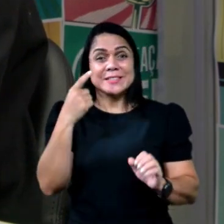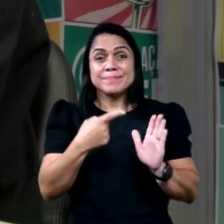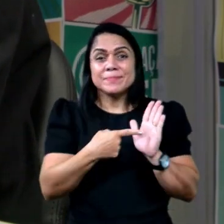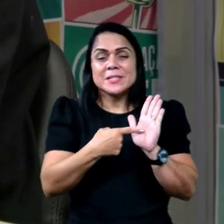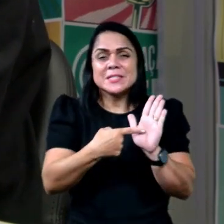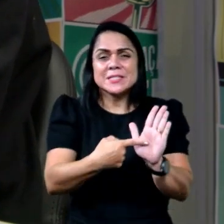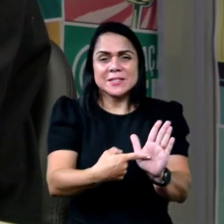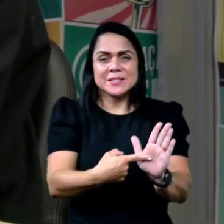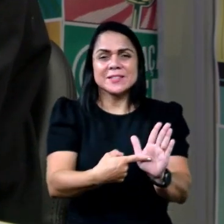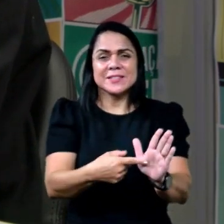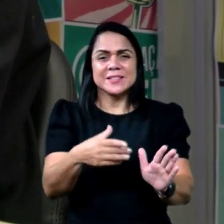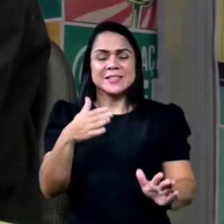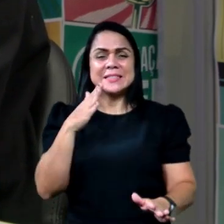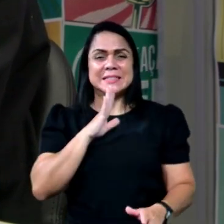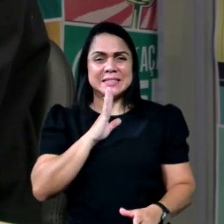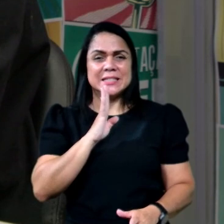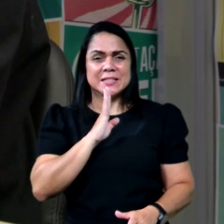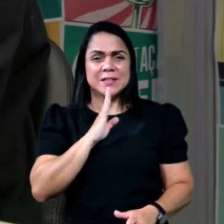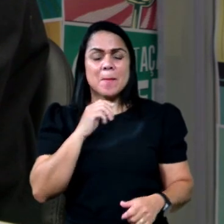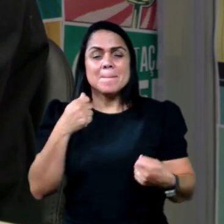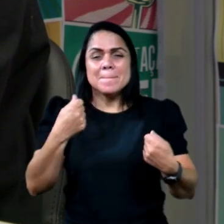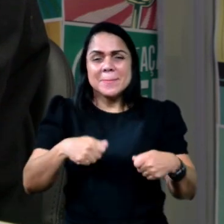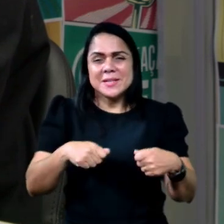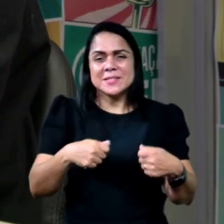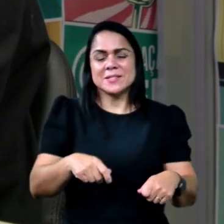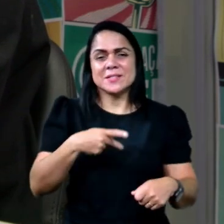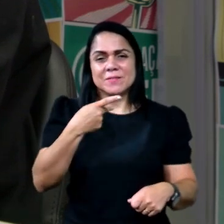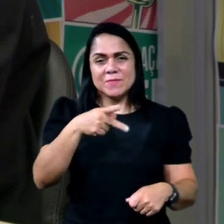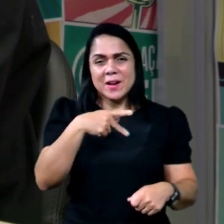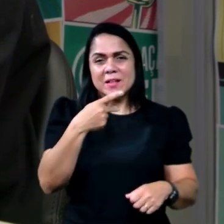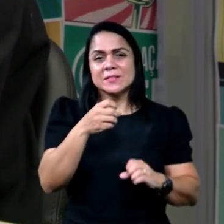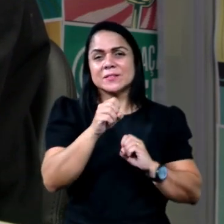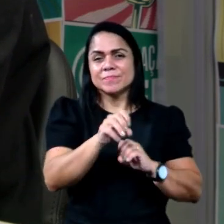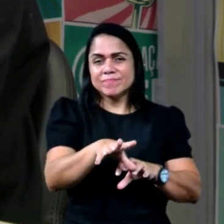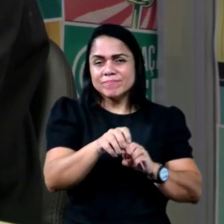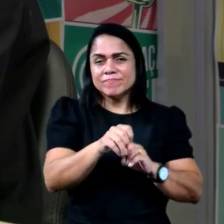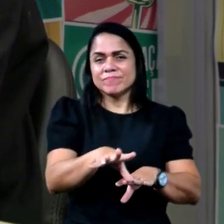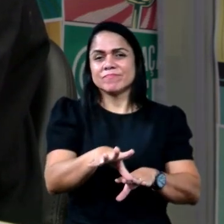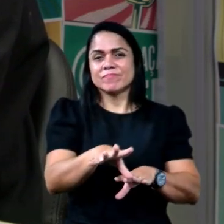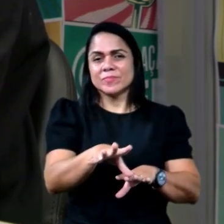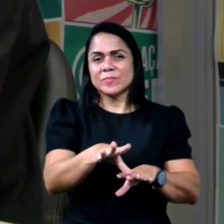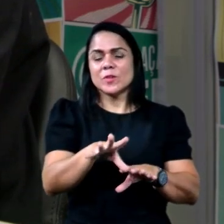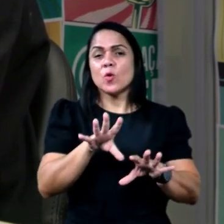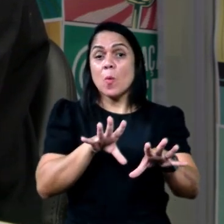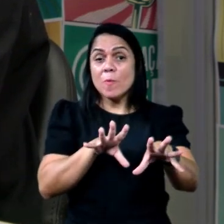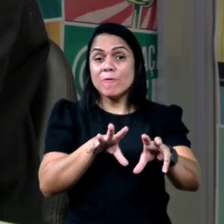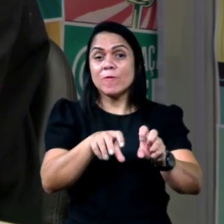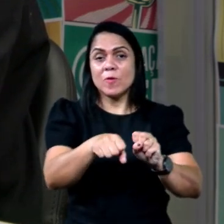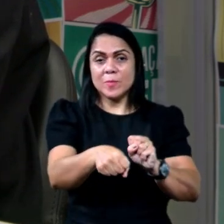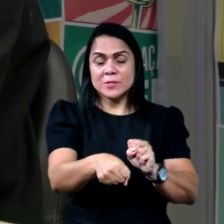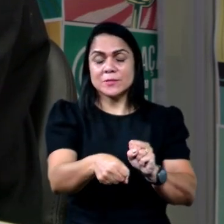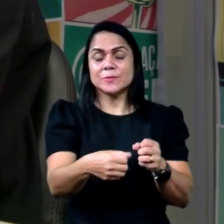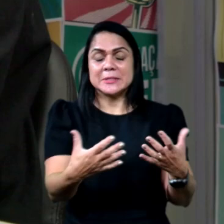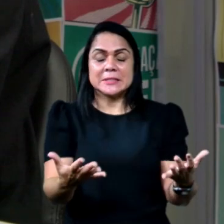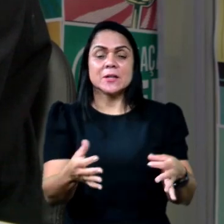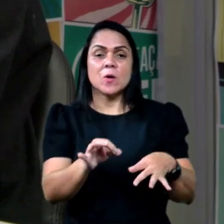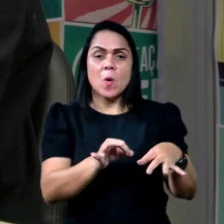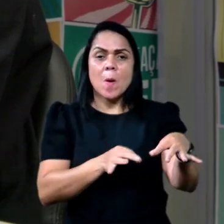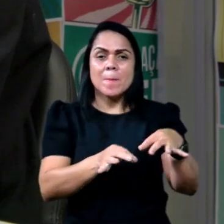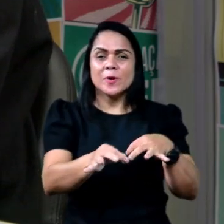é preciso falar sobre isso dentro da educação, como formação? Então, esse é um projeto muito querido